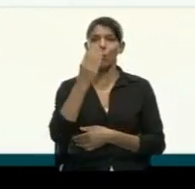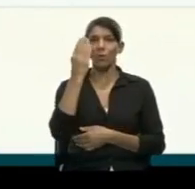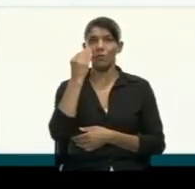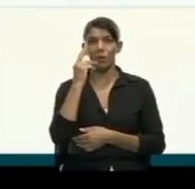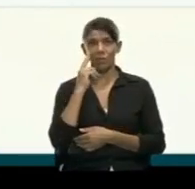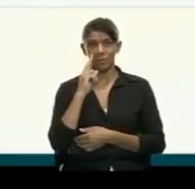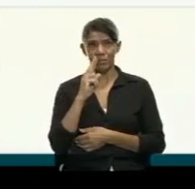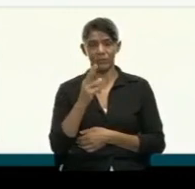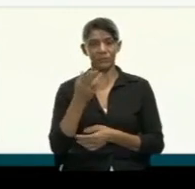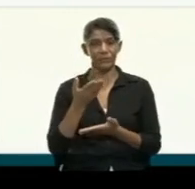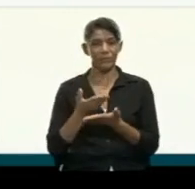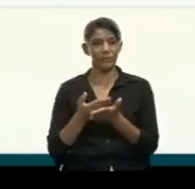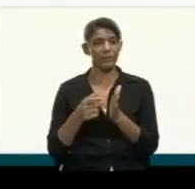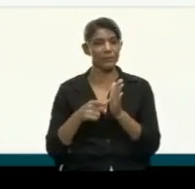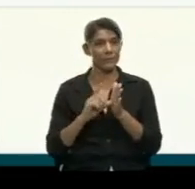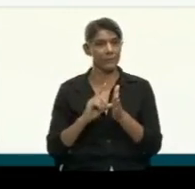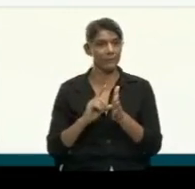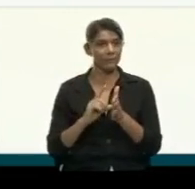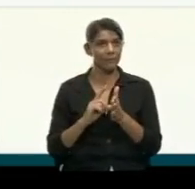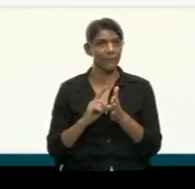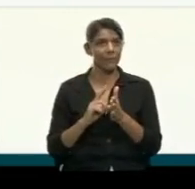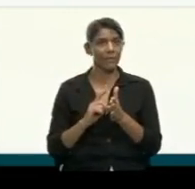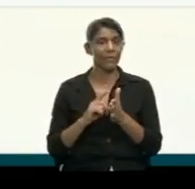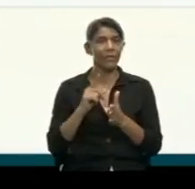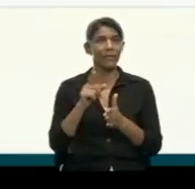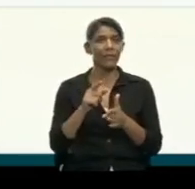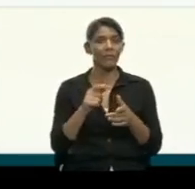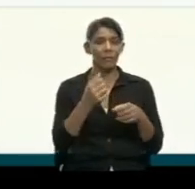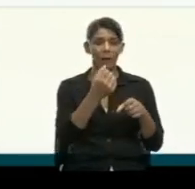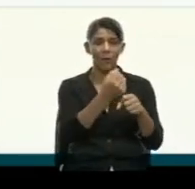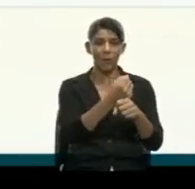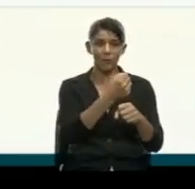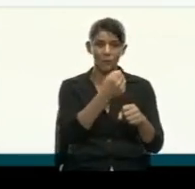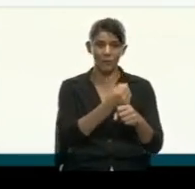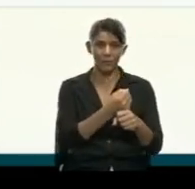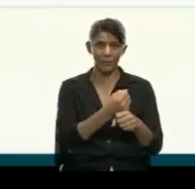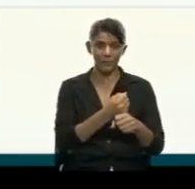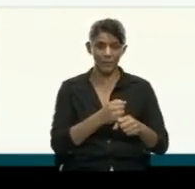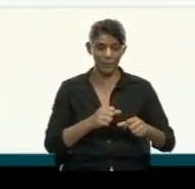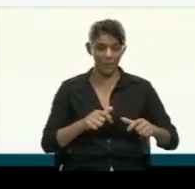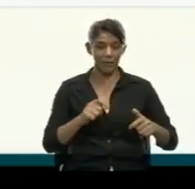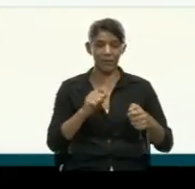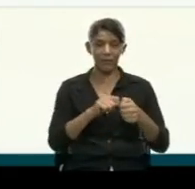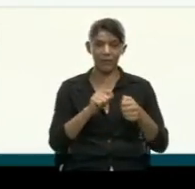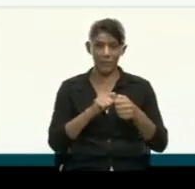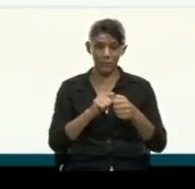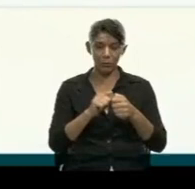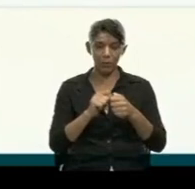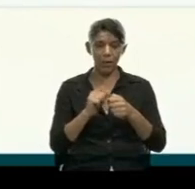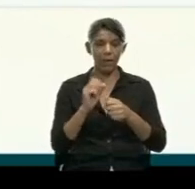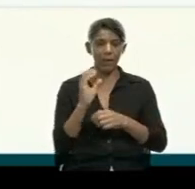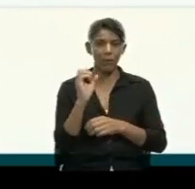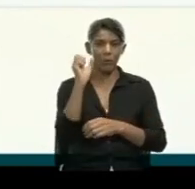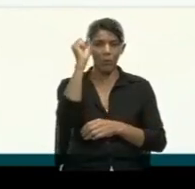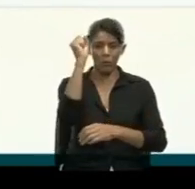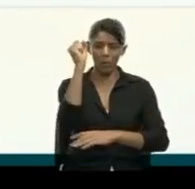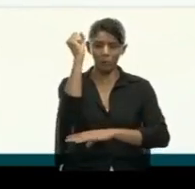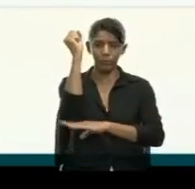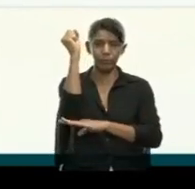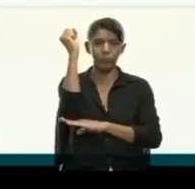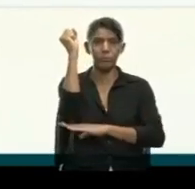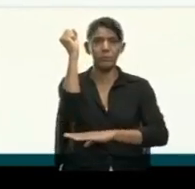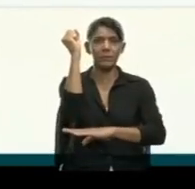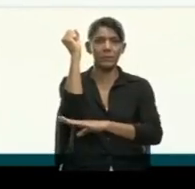gente viu também na aula passada, uma locação de obra de uma sapata, localizada